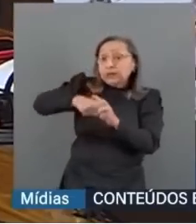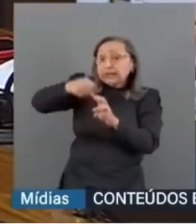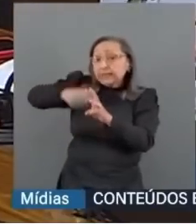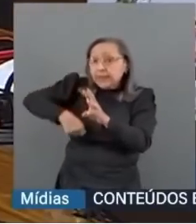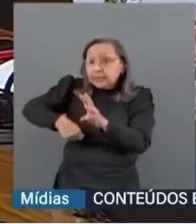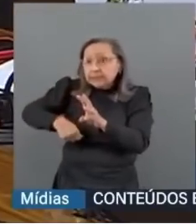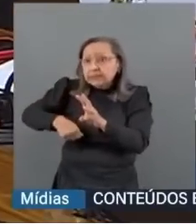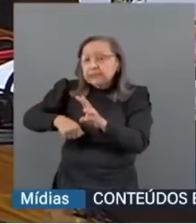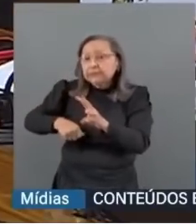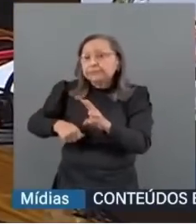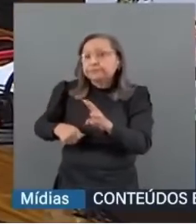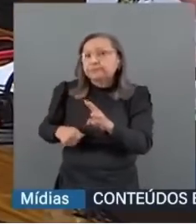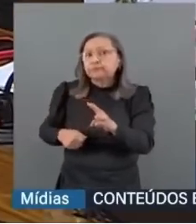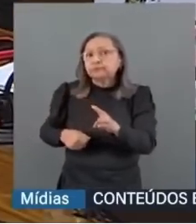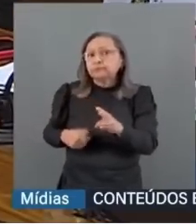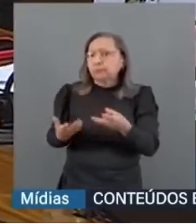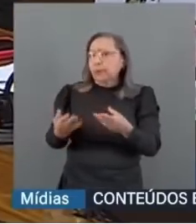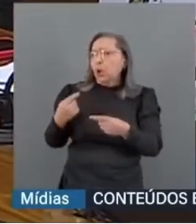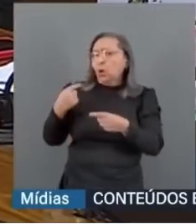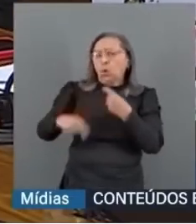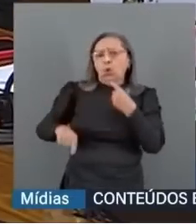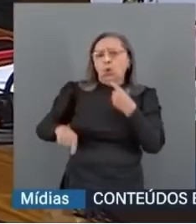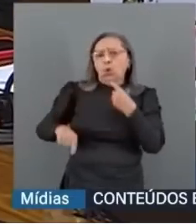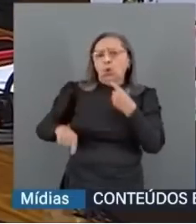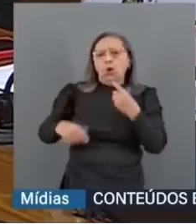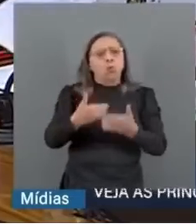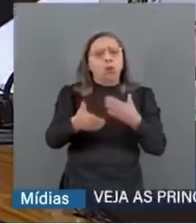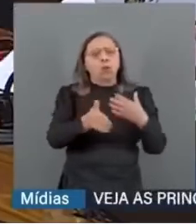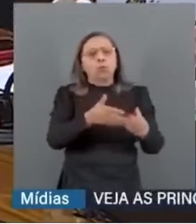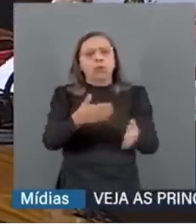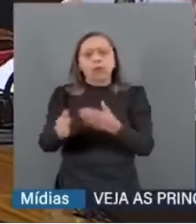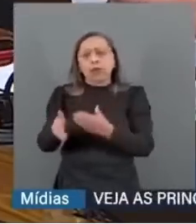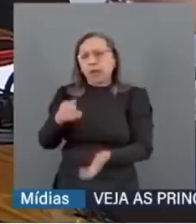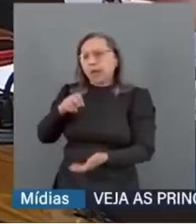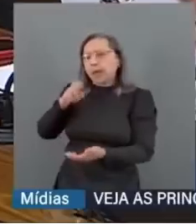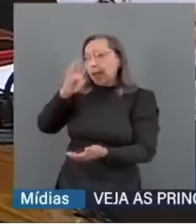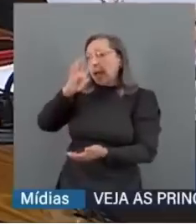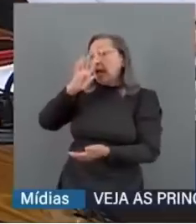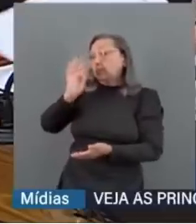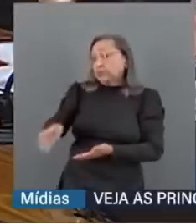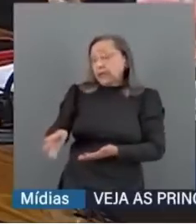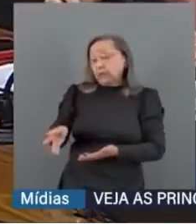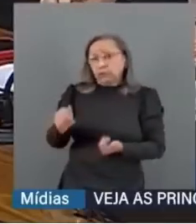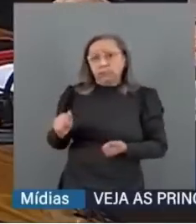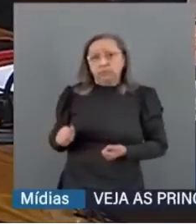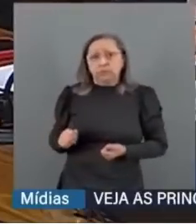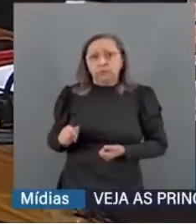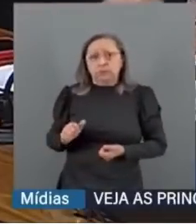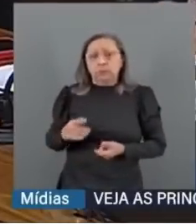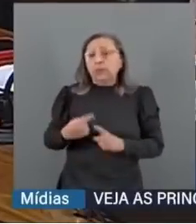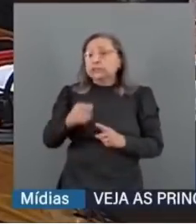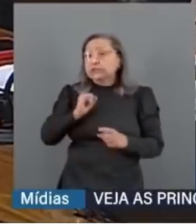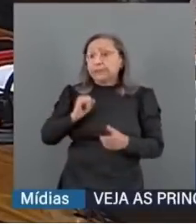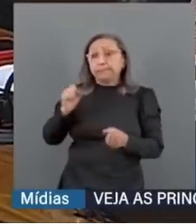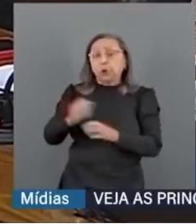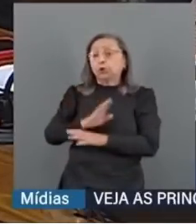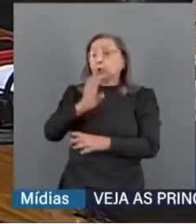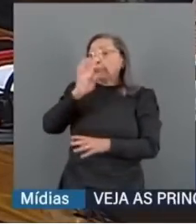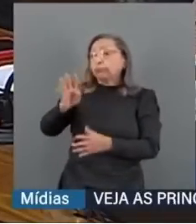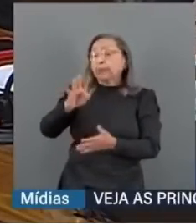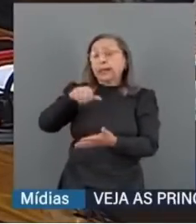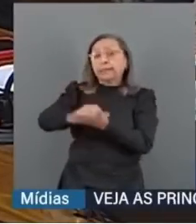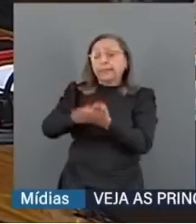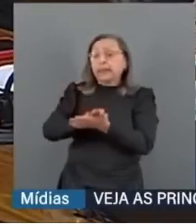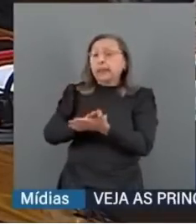quero entender para que lado que o Zanin vai votar as coisas que ele tem que votar. Uma coisa que eu falei hoje no Desperta ICL, que é importante as pessoas lembrarem, é o